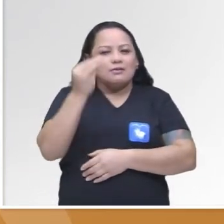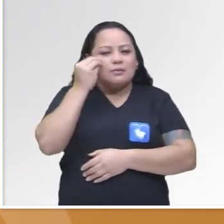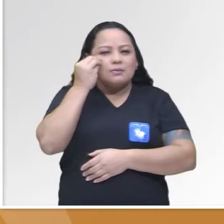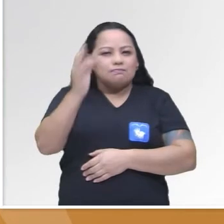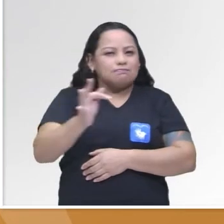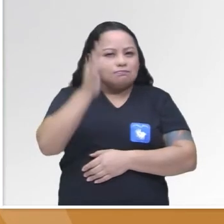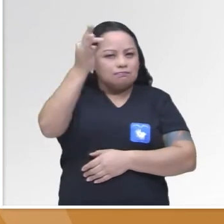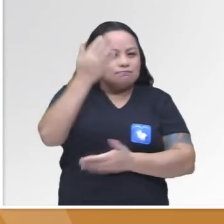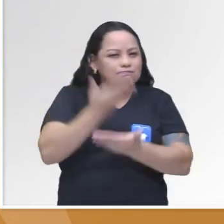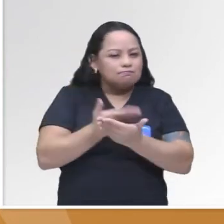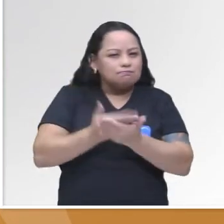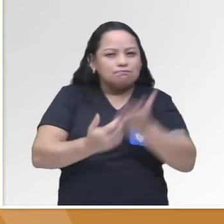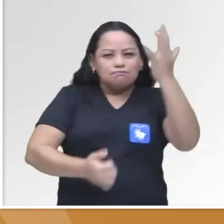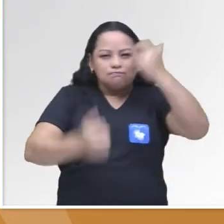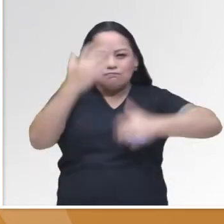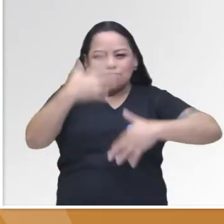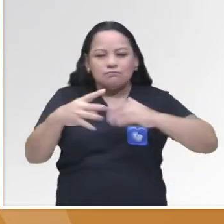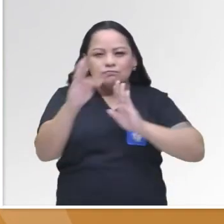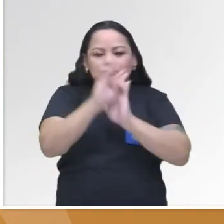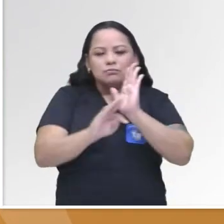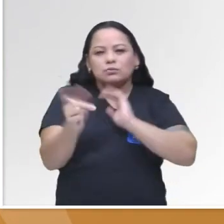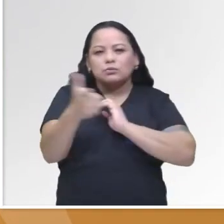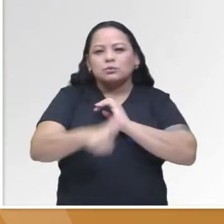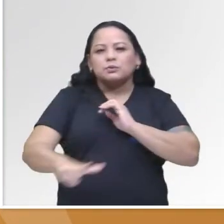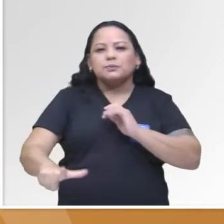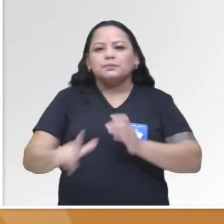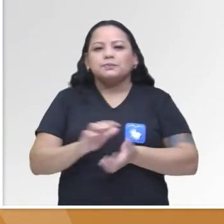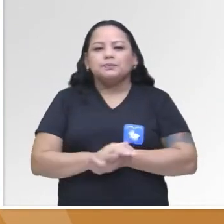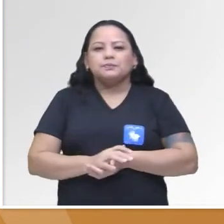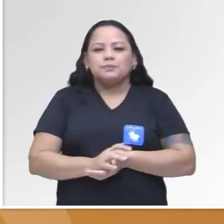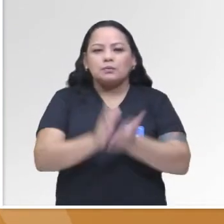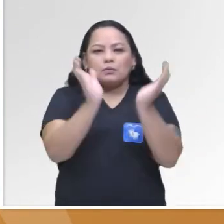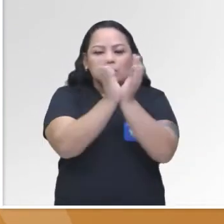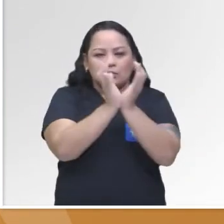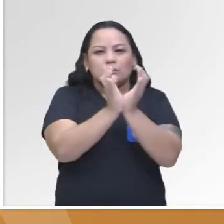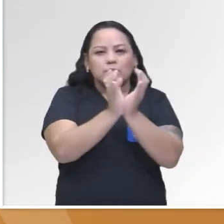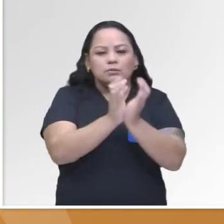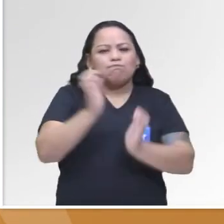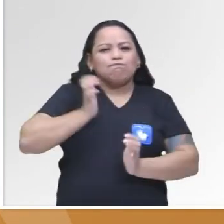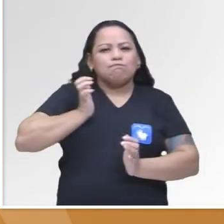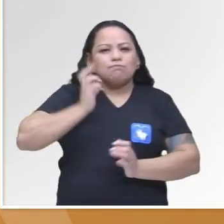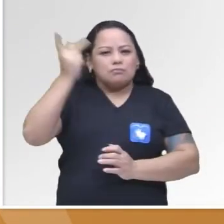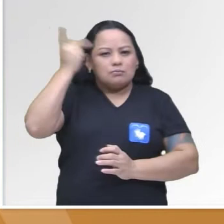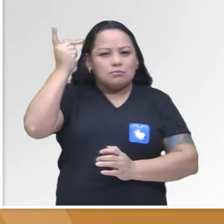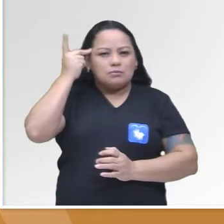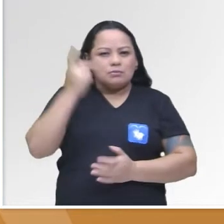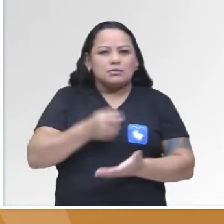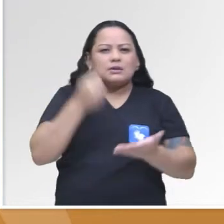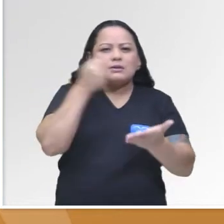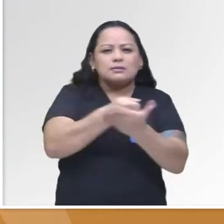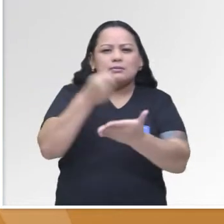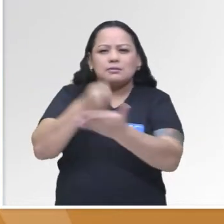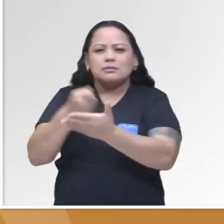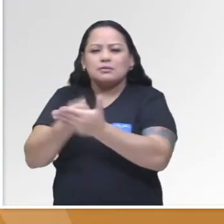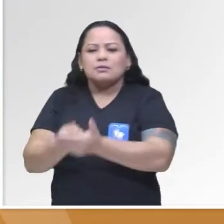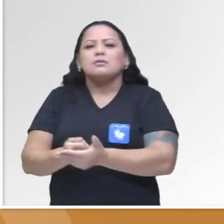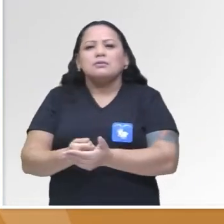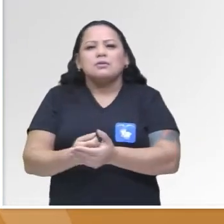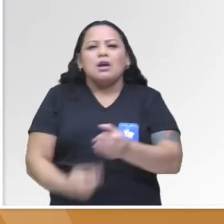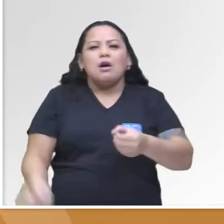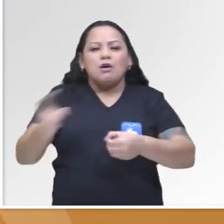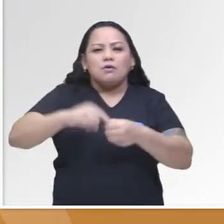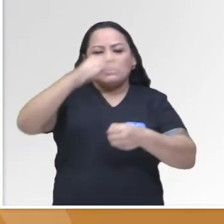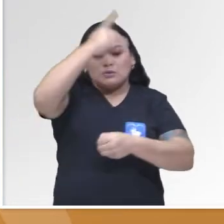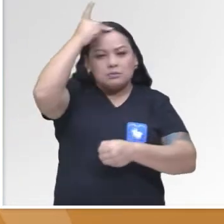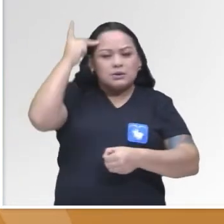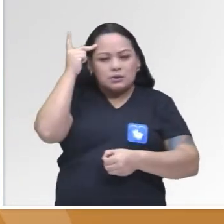nossa aula. Continuando o nosso texto. A elite paulista reivindicava o retorno dos civis ao poder no Estado. Por que